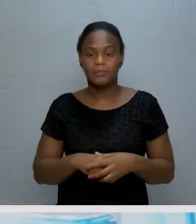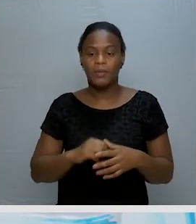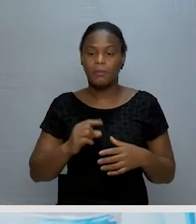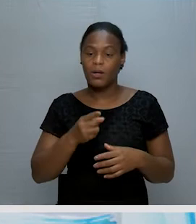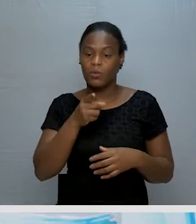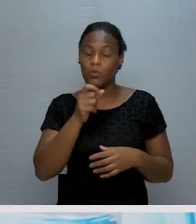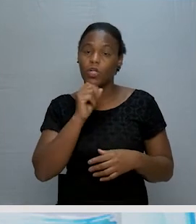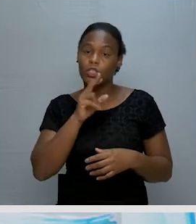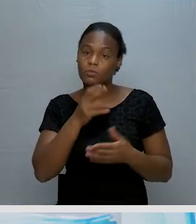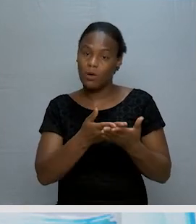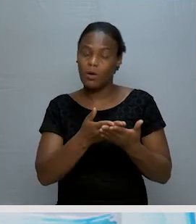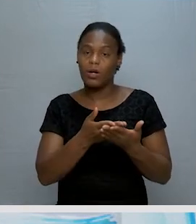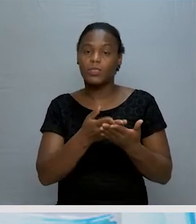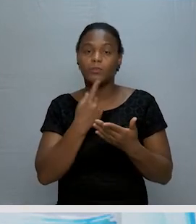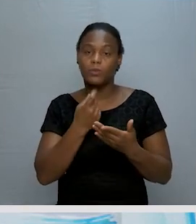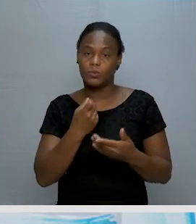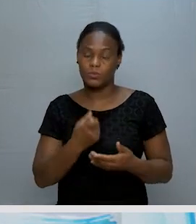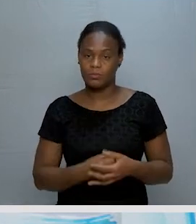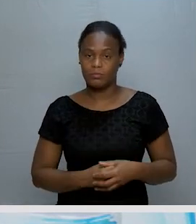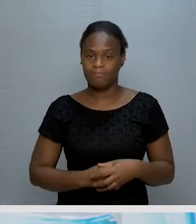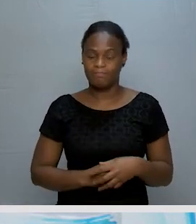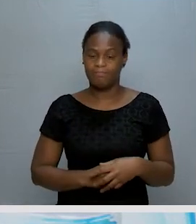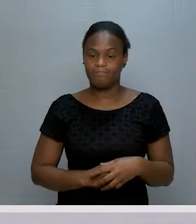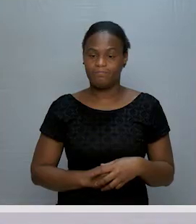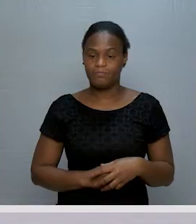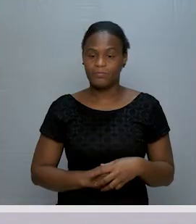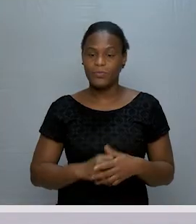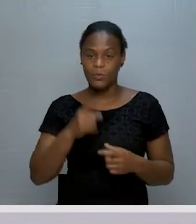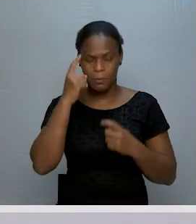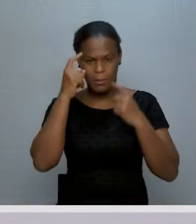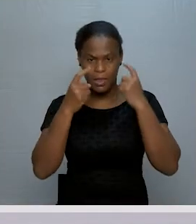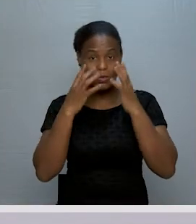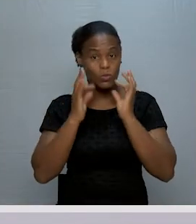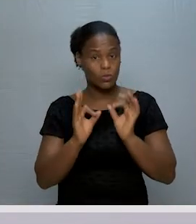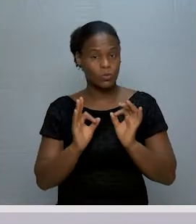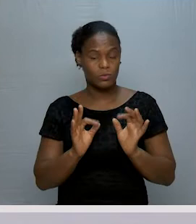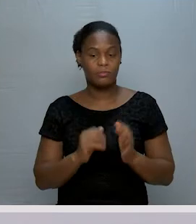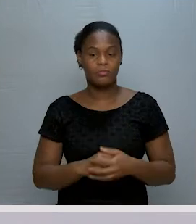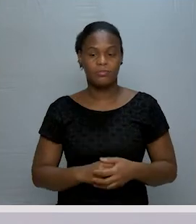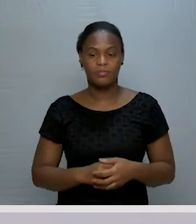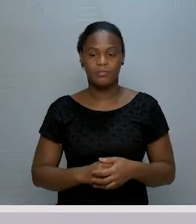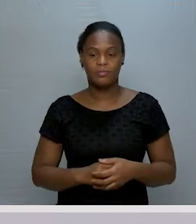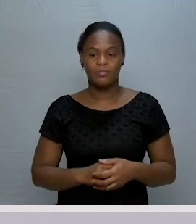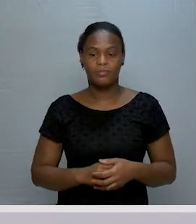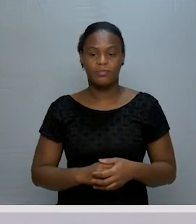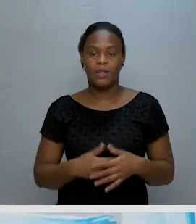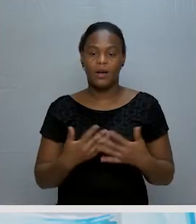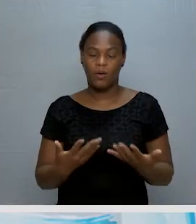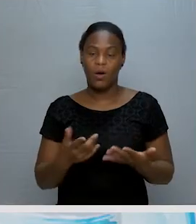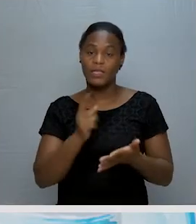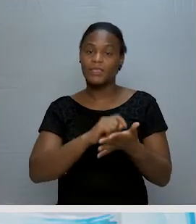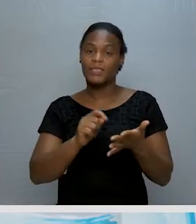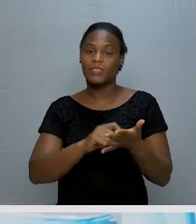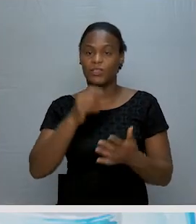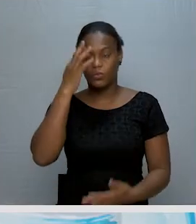diferentes para responder esta pergunta. Pensem com cuidado. Vamos